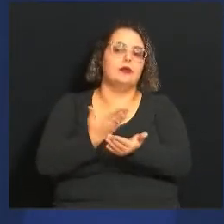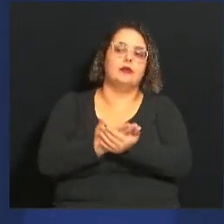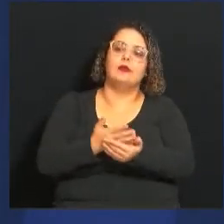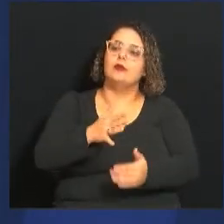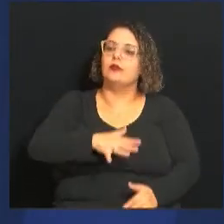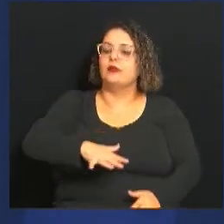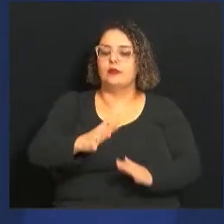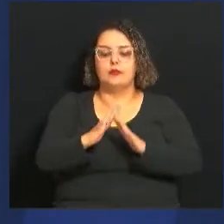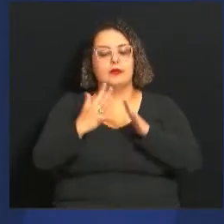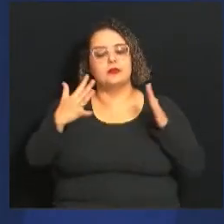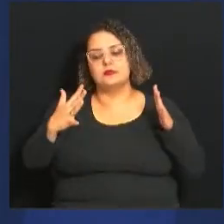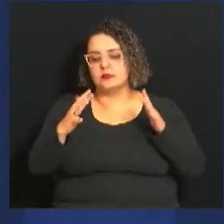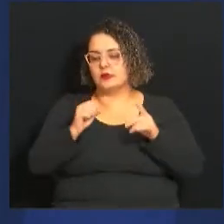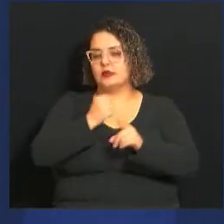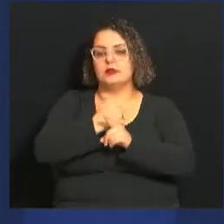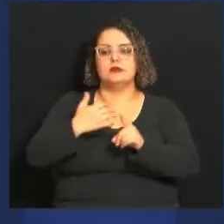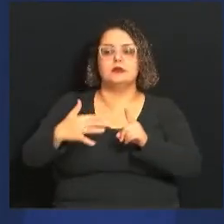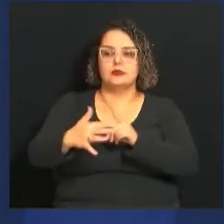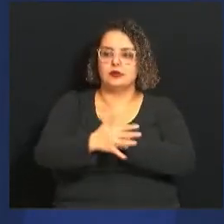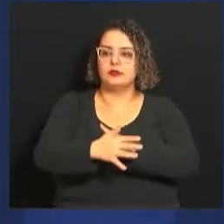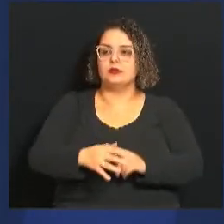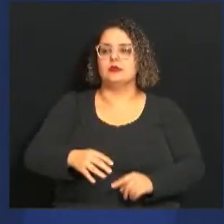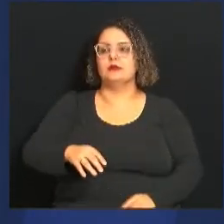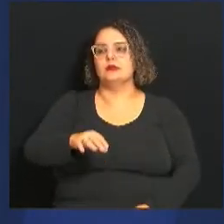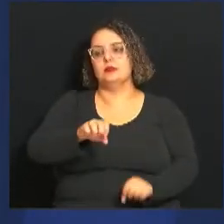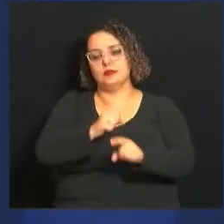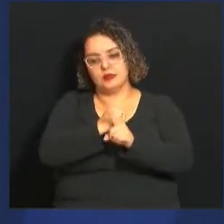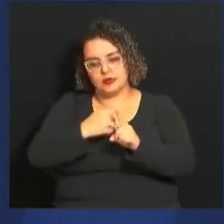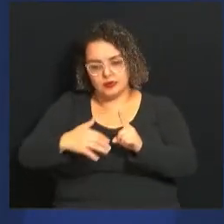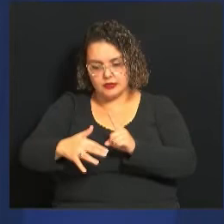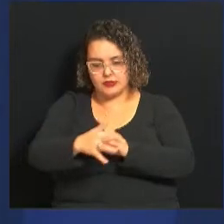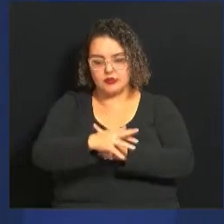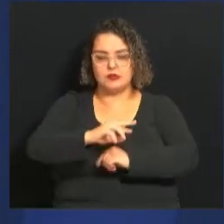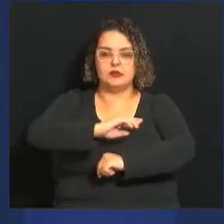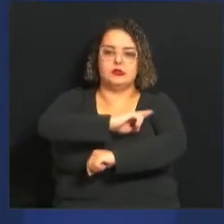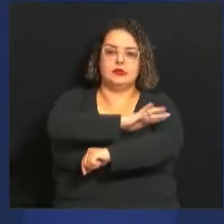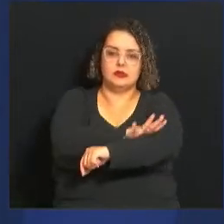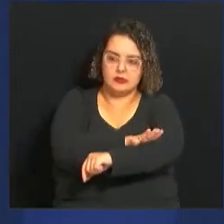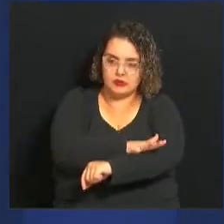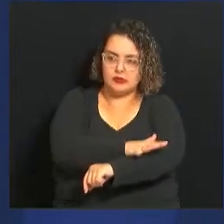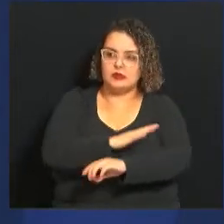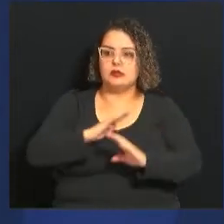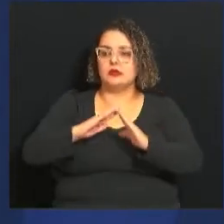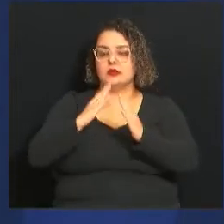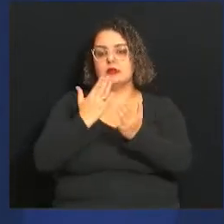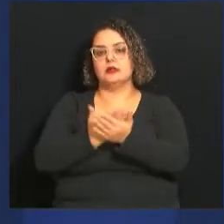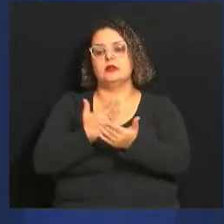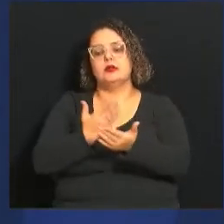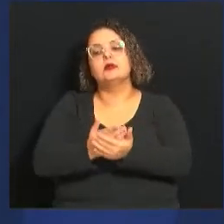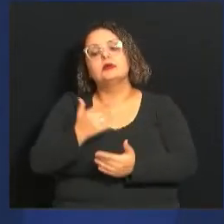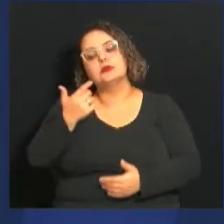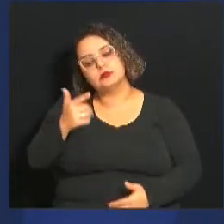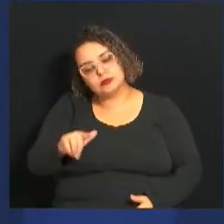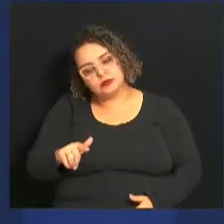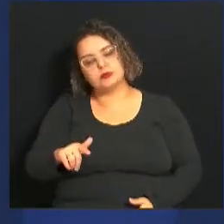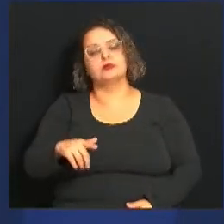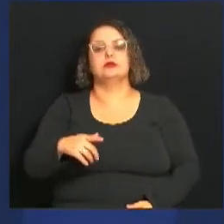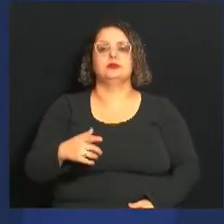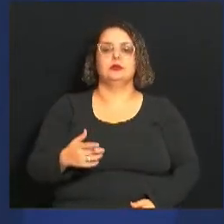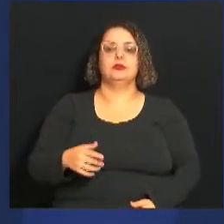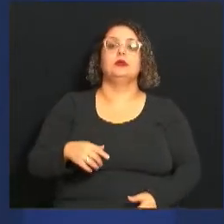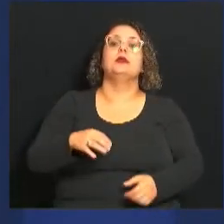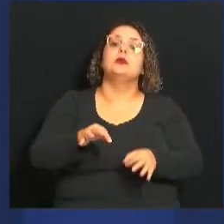da sociedade. Nós vivemos uma sociedade racista e as nossas escolas perpetuam muitas vezes isso. Tem um processo de